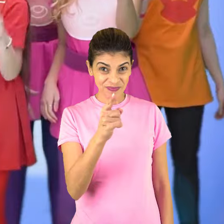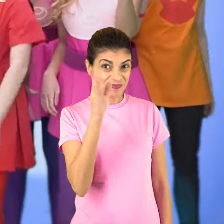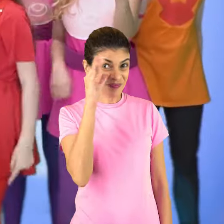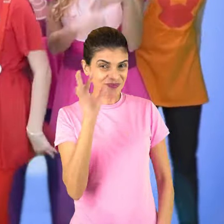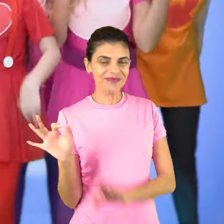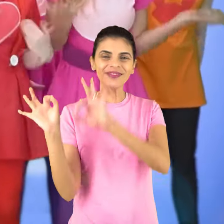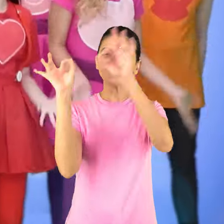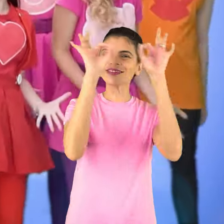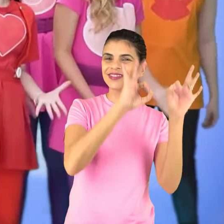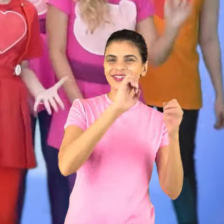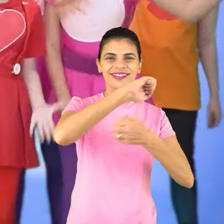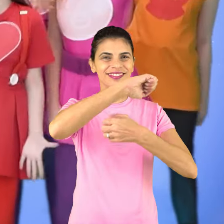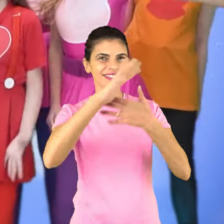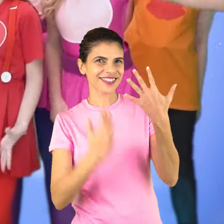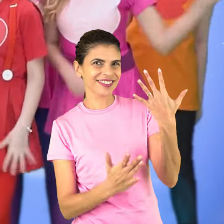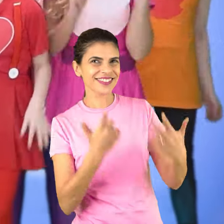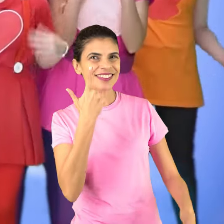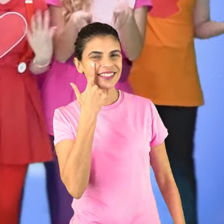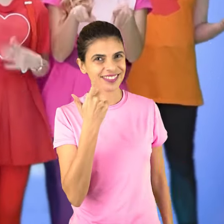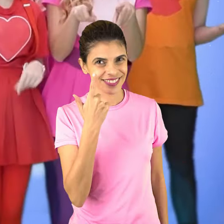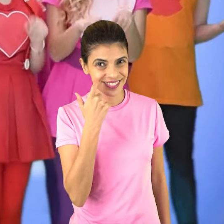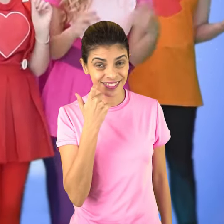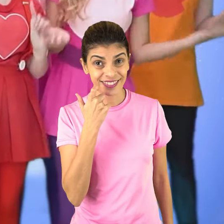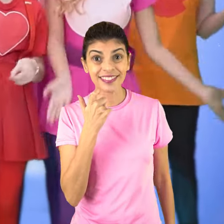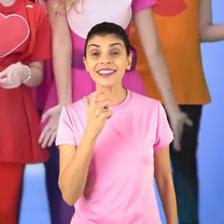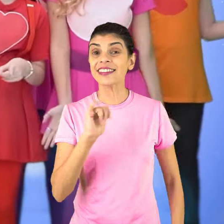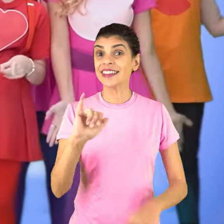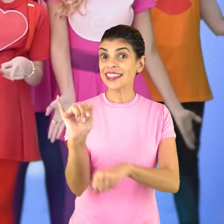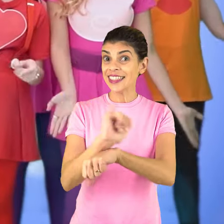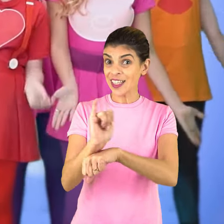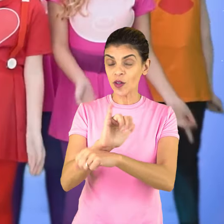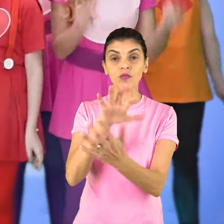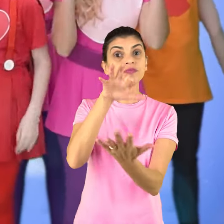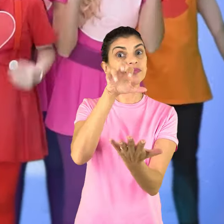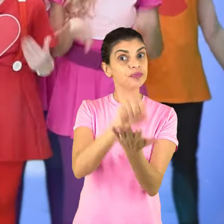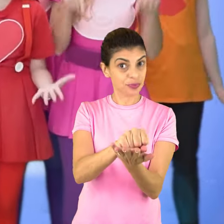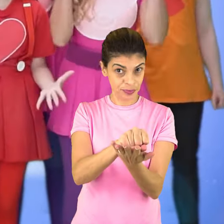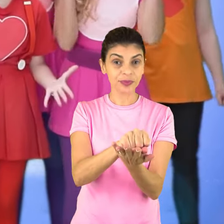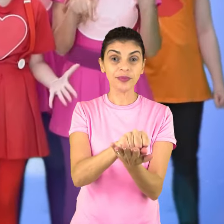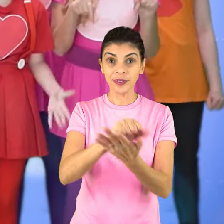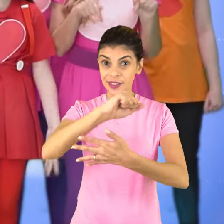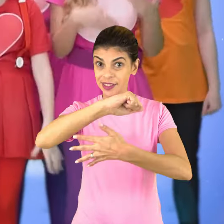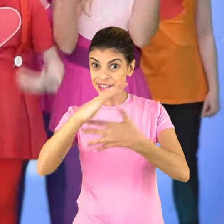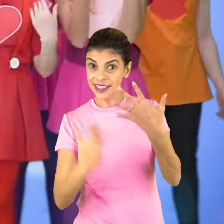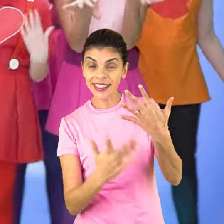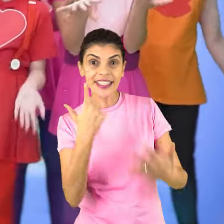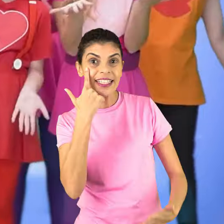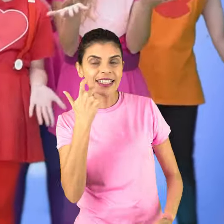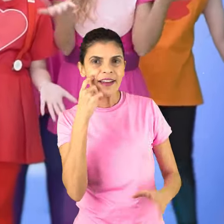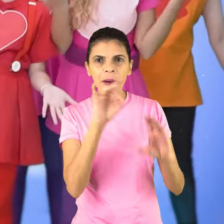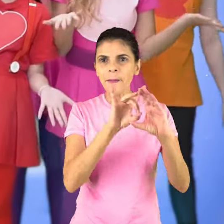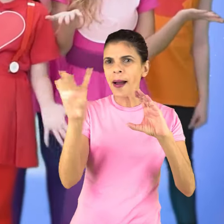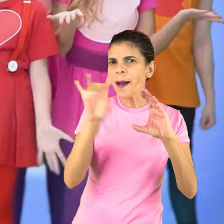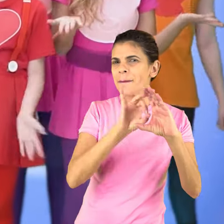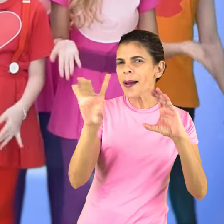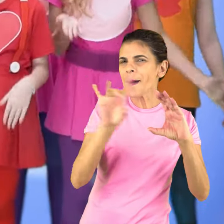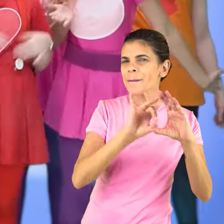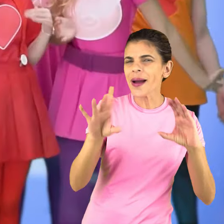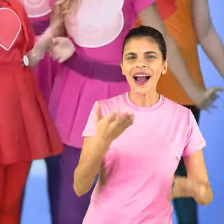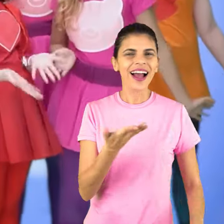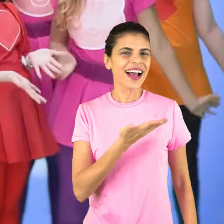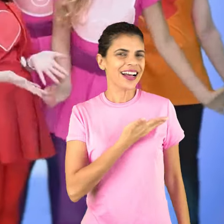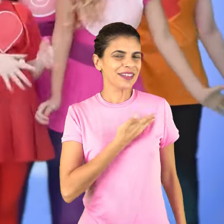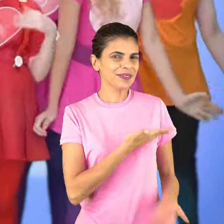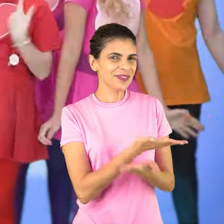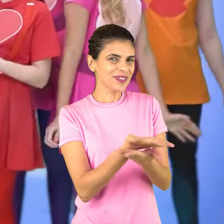Você assistiu o Lucas Toon? Agora se inscreve no canal Lucas Toon e mostra o Lucas Toon